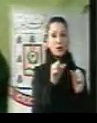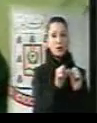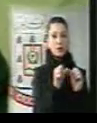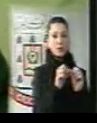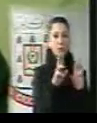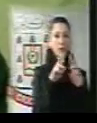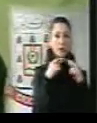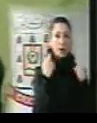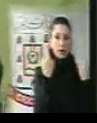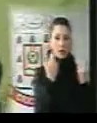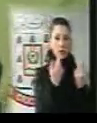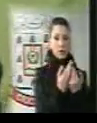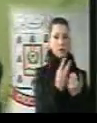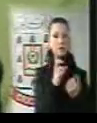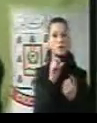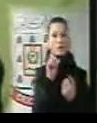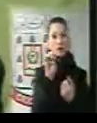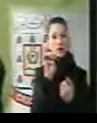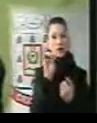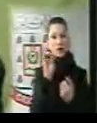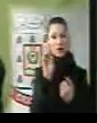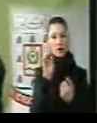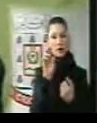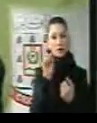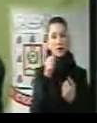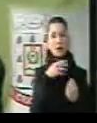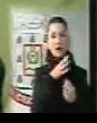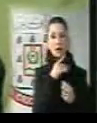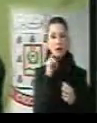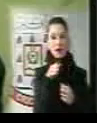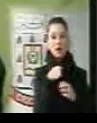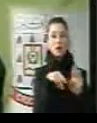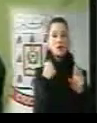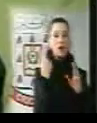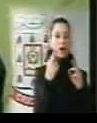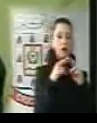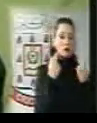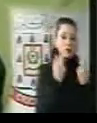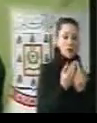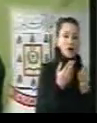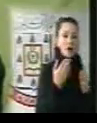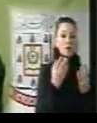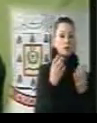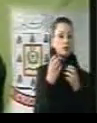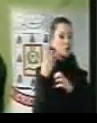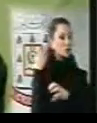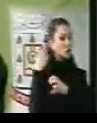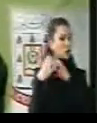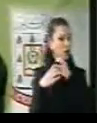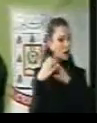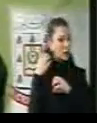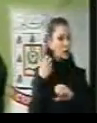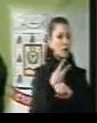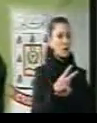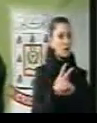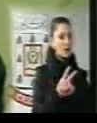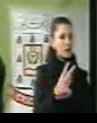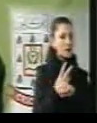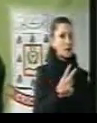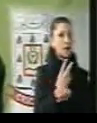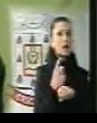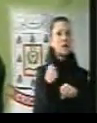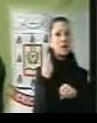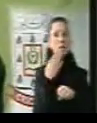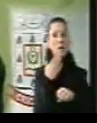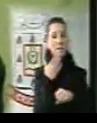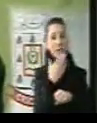na superintendência do DEINFRA. E lá reunimos já de imediato o nosso engenheiro fiscal da obra, o engenheiro Clóvis